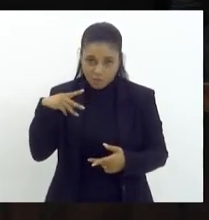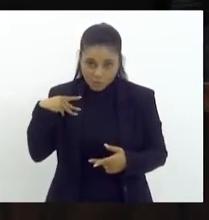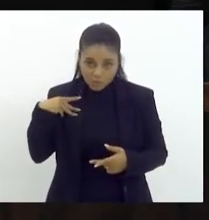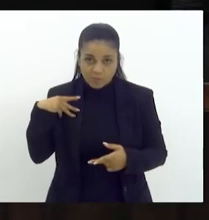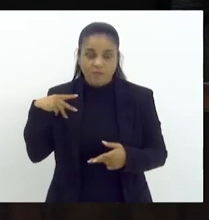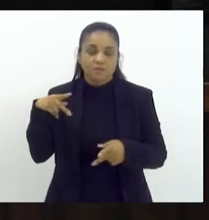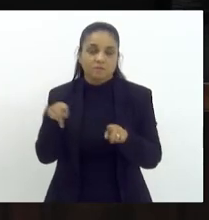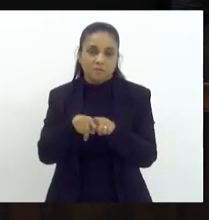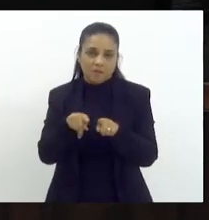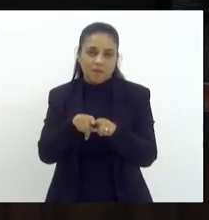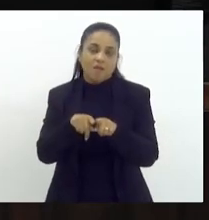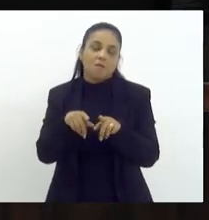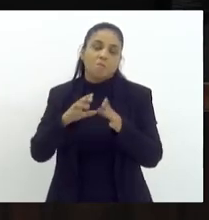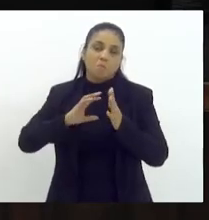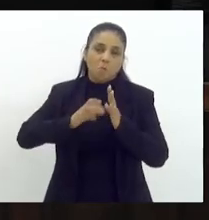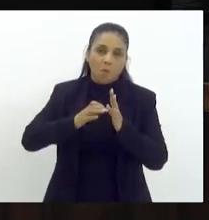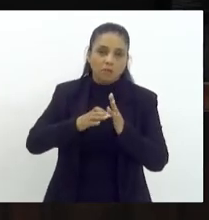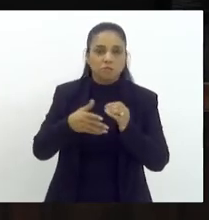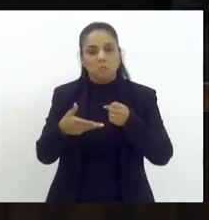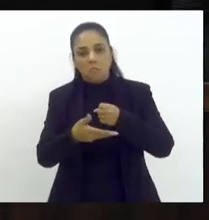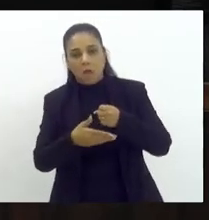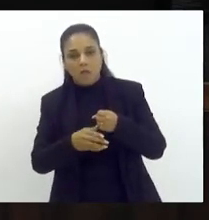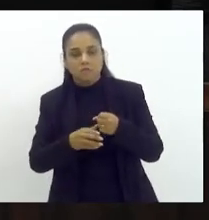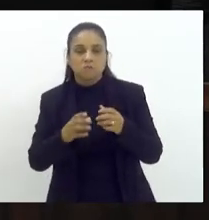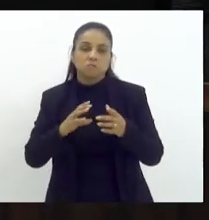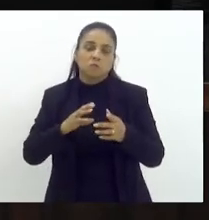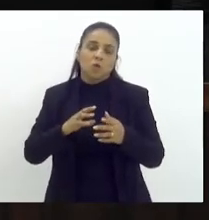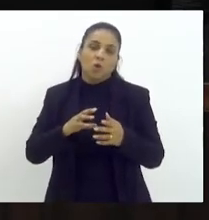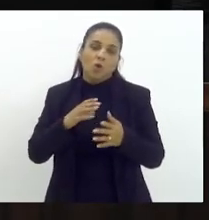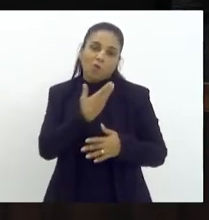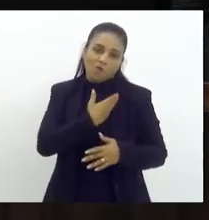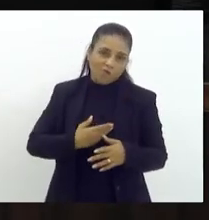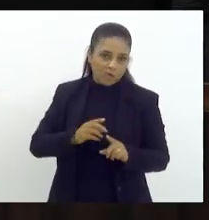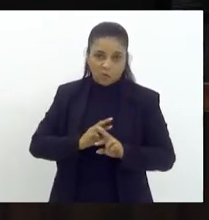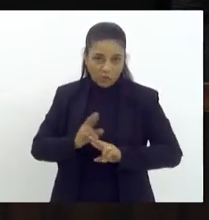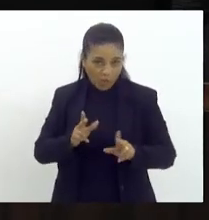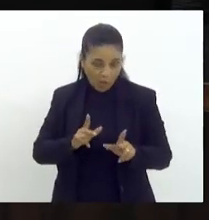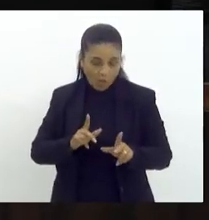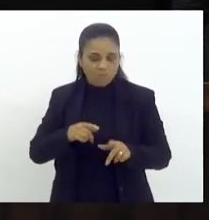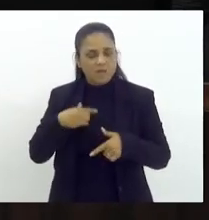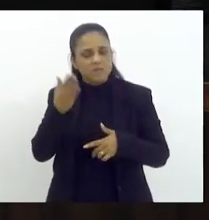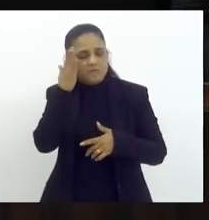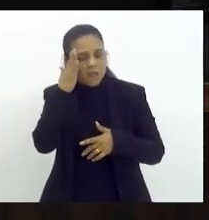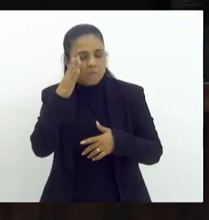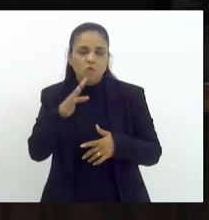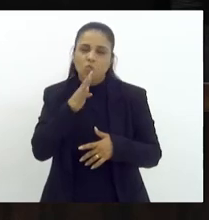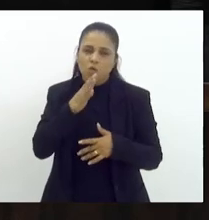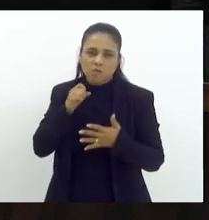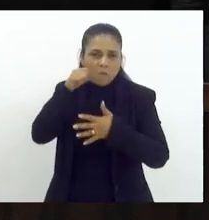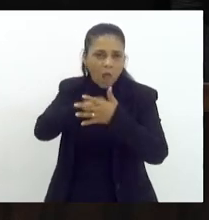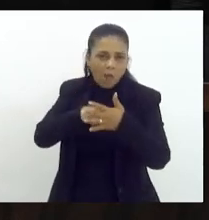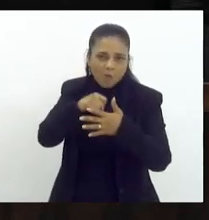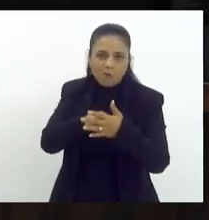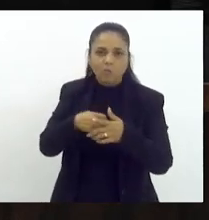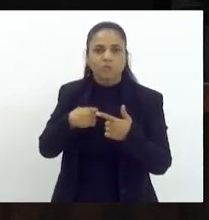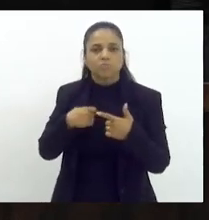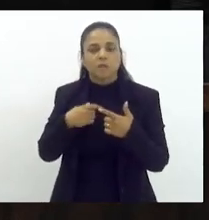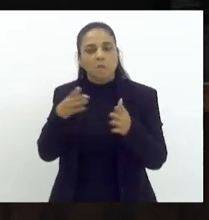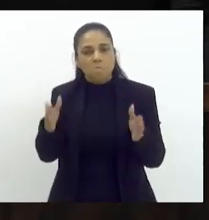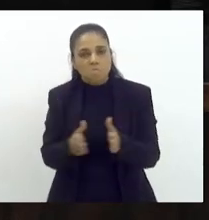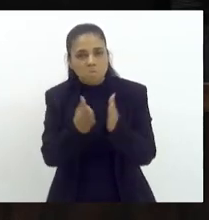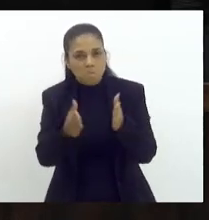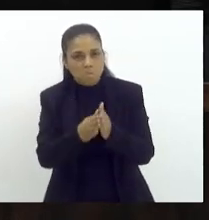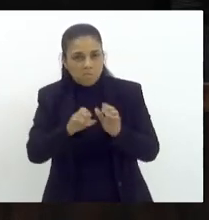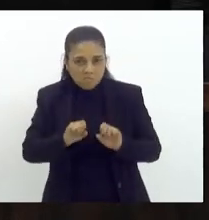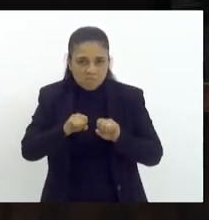na base do governo ou não todos conhecem a minha luta a luta pela pela população pobre a luta por aqueles que não